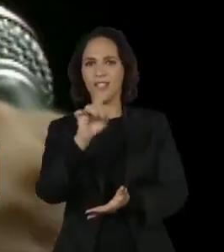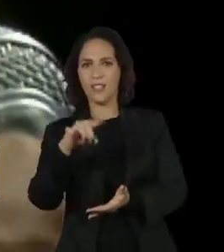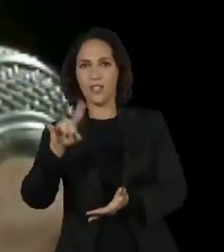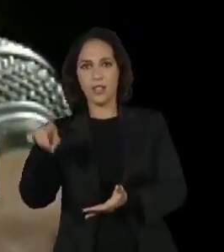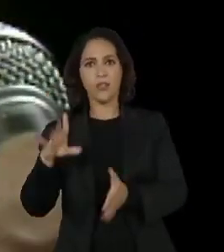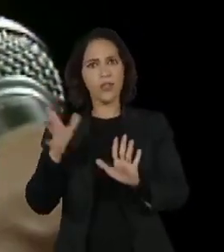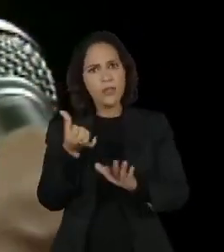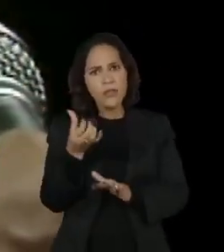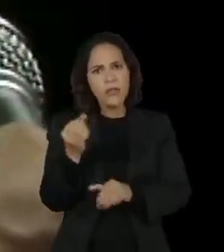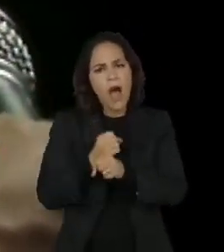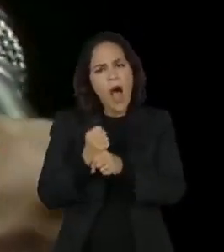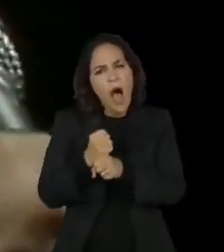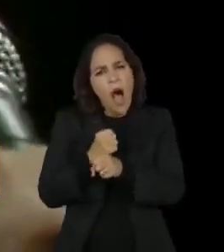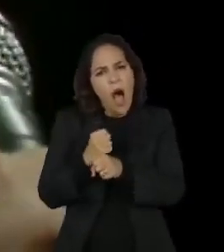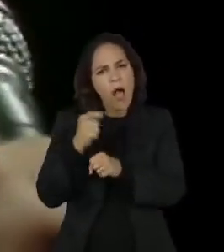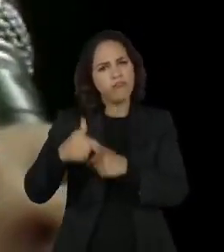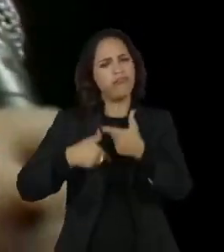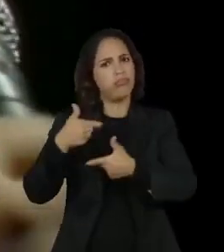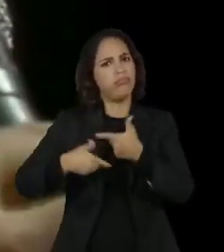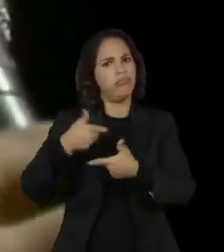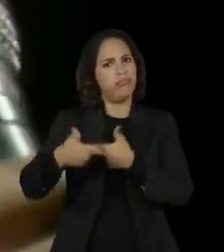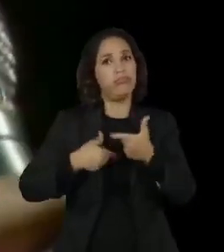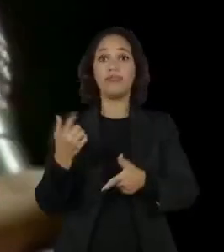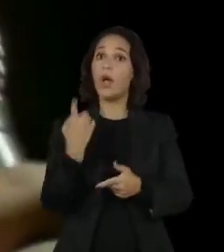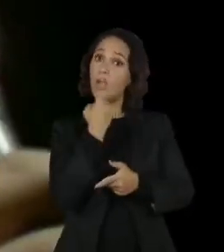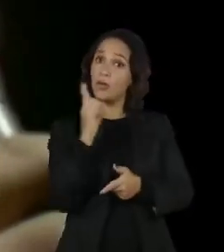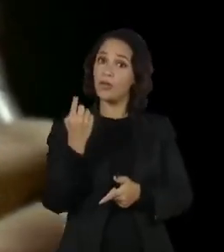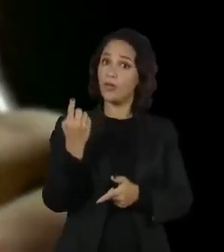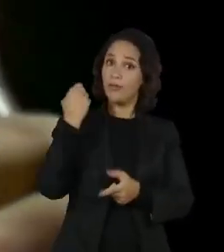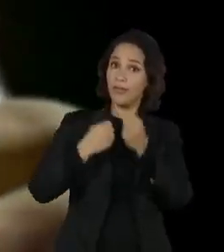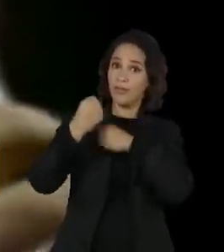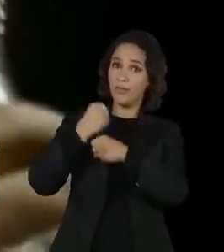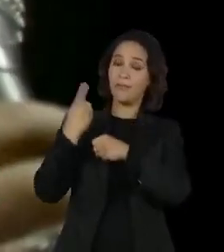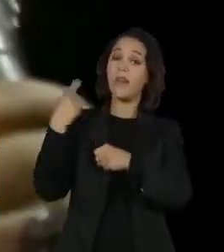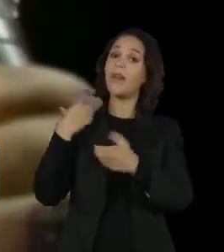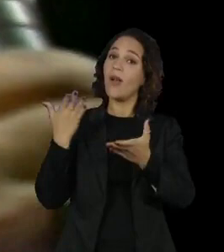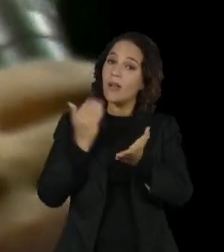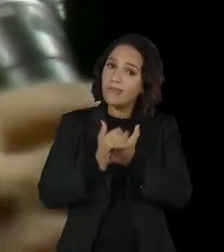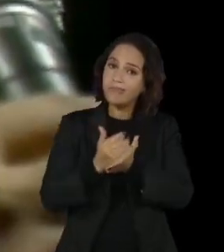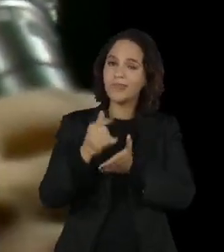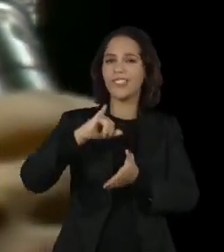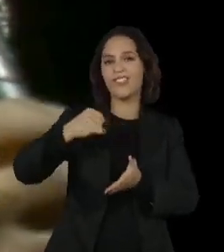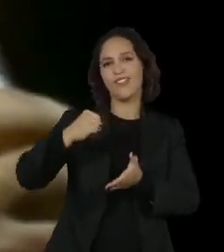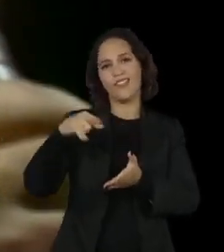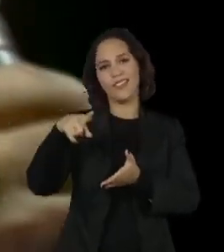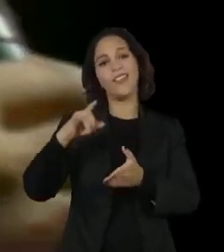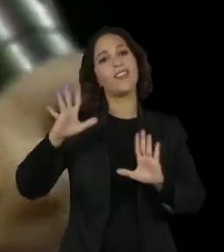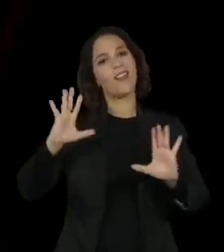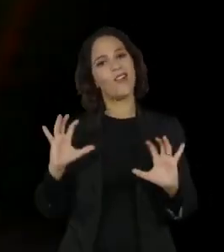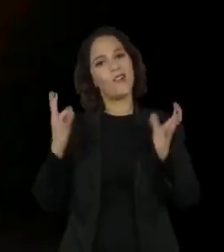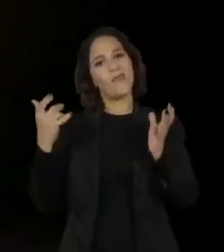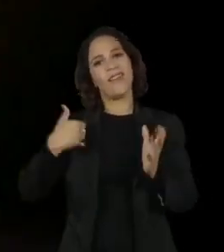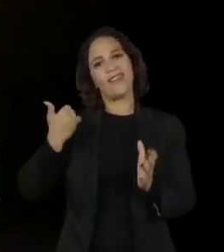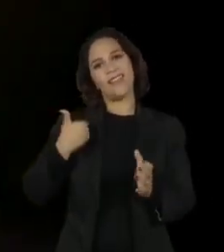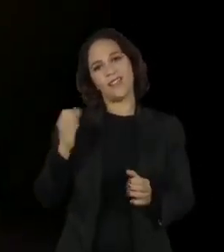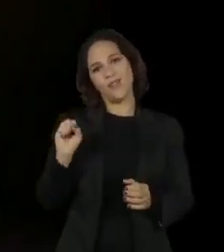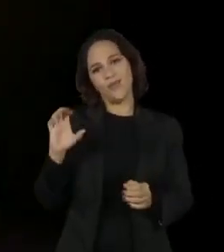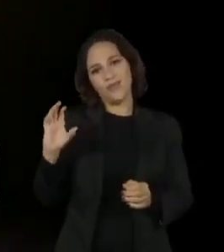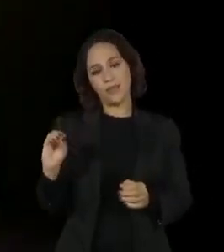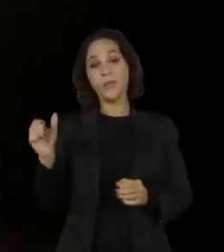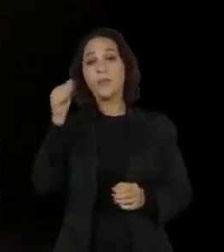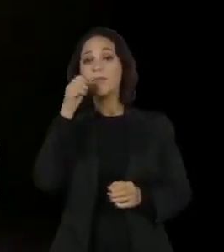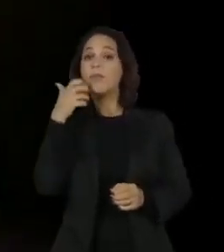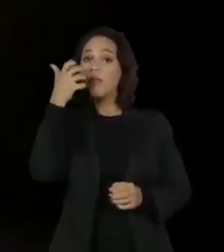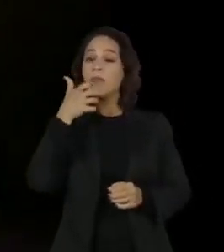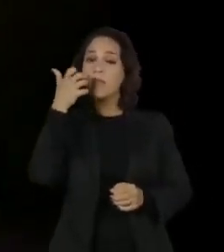60 anos de carreira. A última gravação, no ano passado, foi lançada em janeiro deste ano para comemorar os 80 anos. A cantora